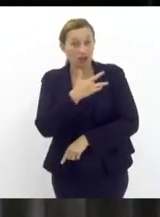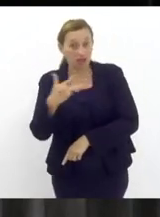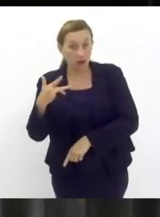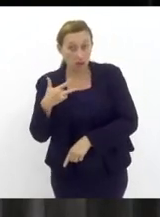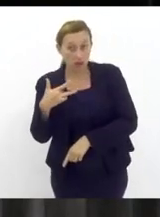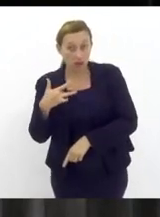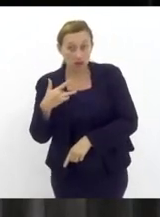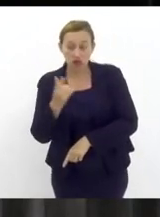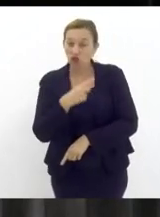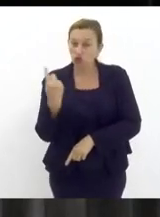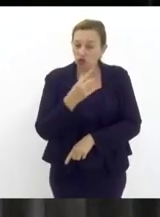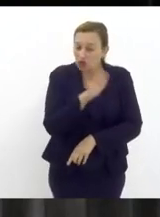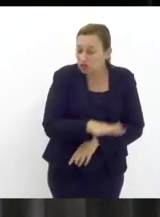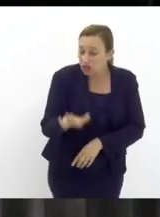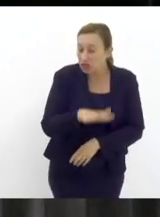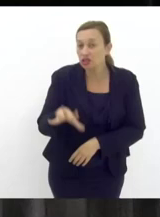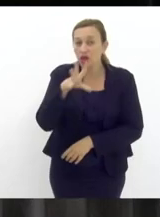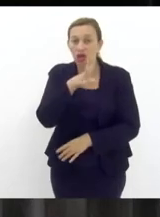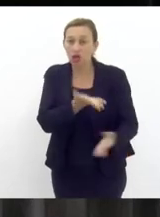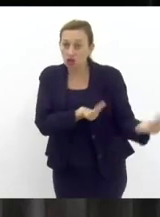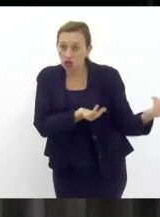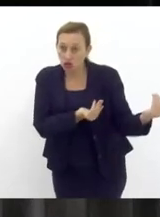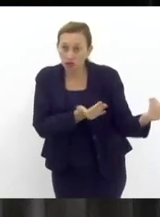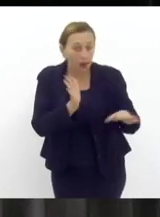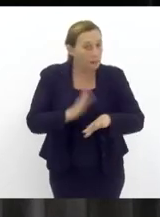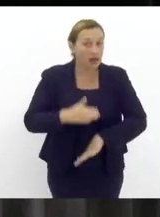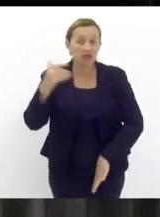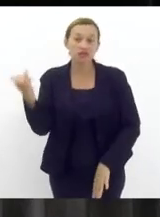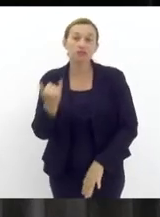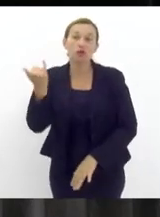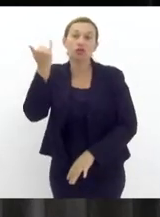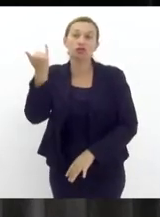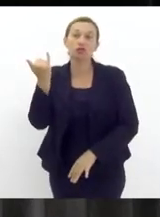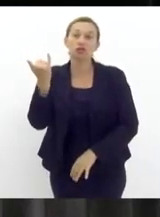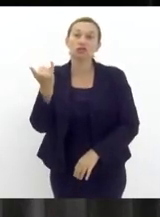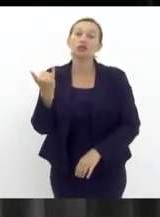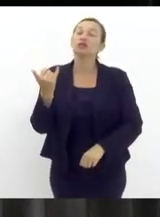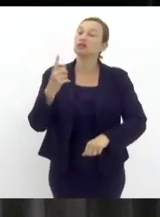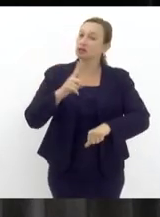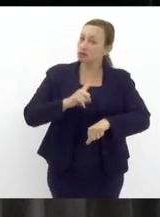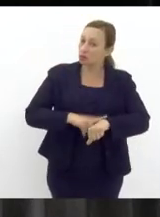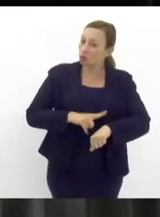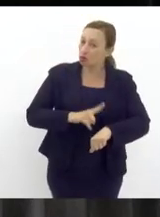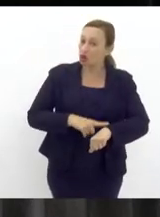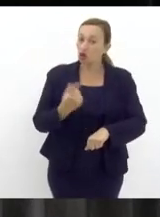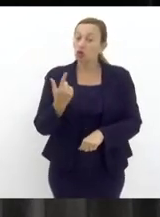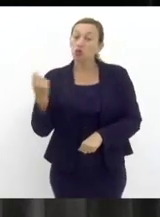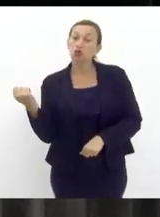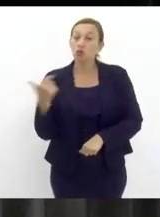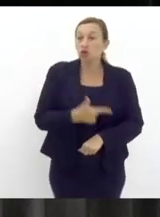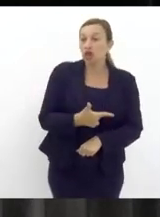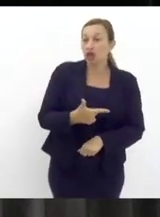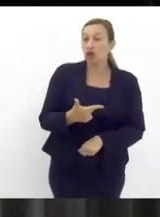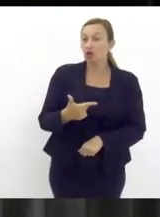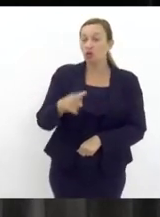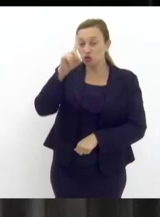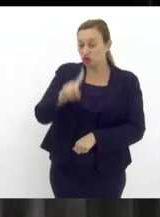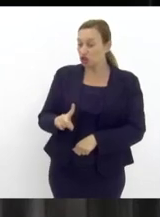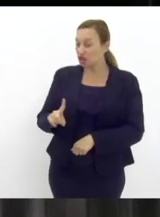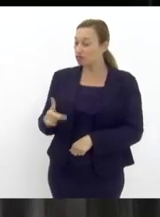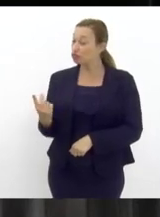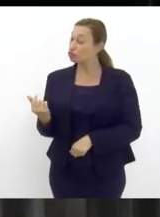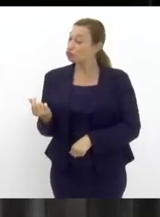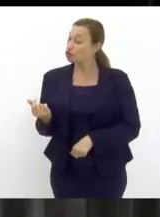de nossas crianças e jovens é mais importante nesses casos do que o direito das empresas a livre